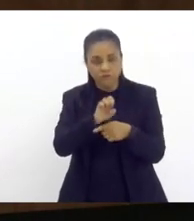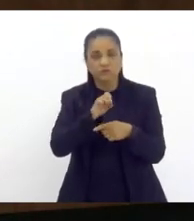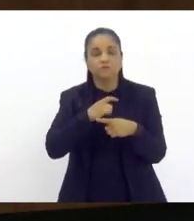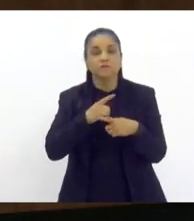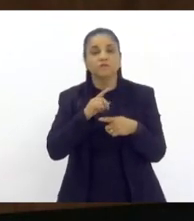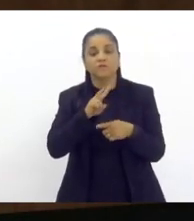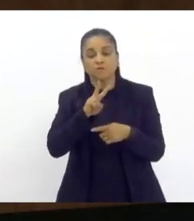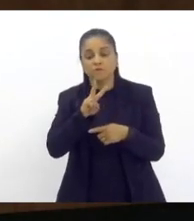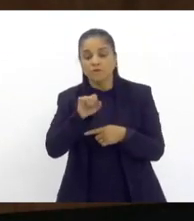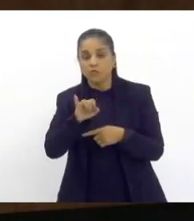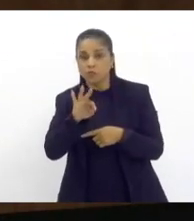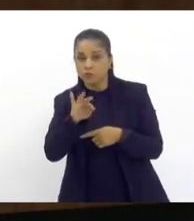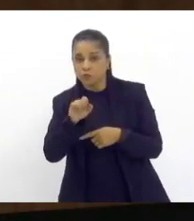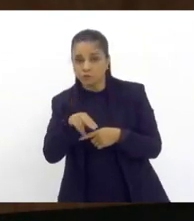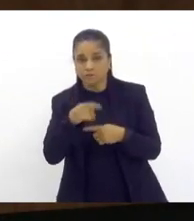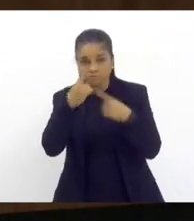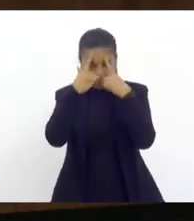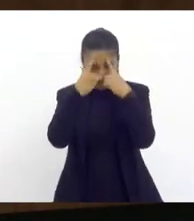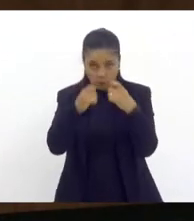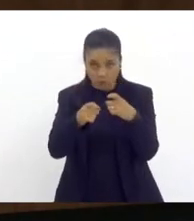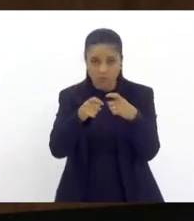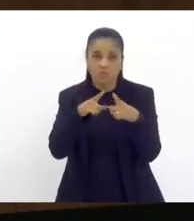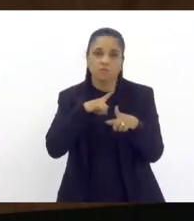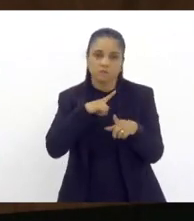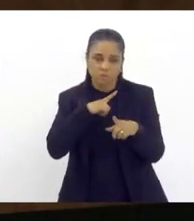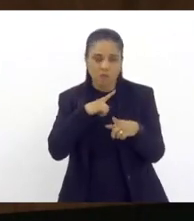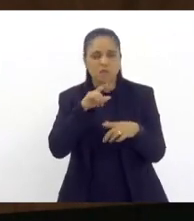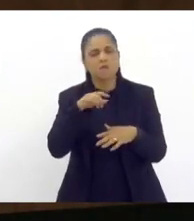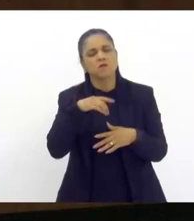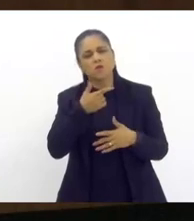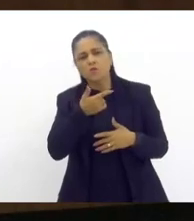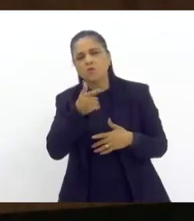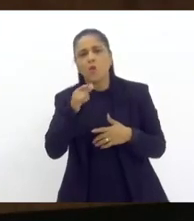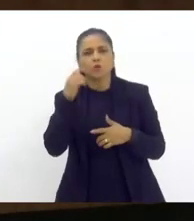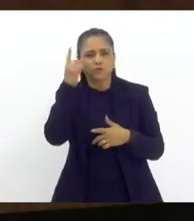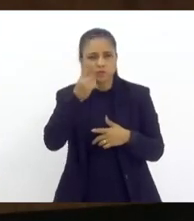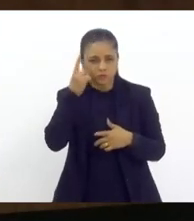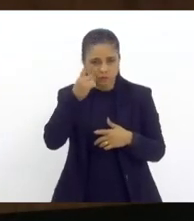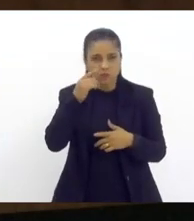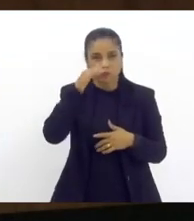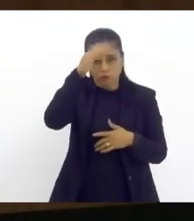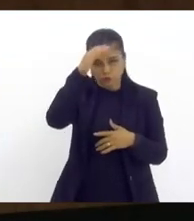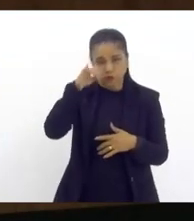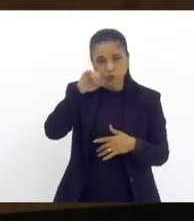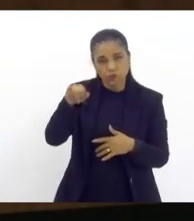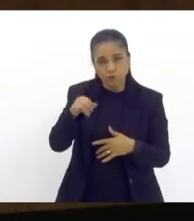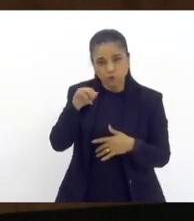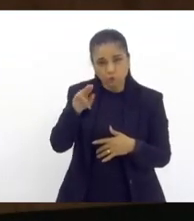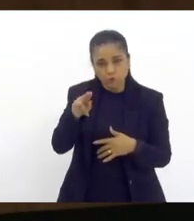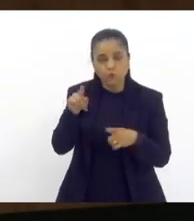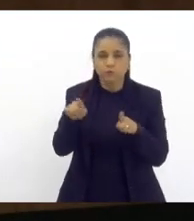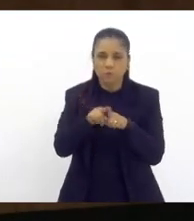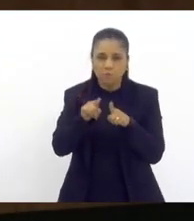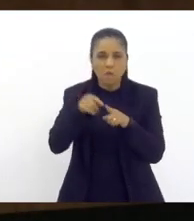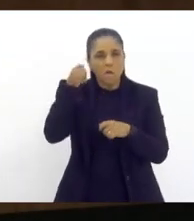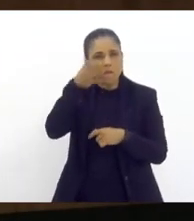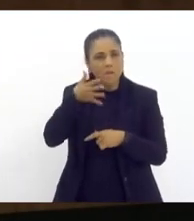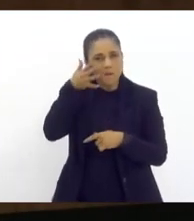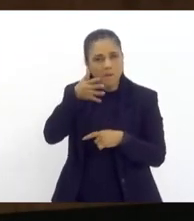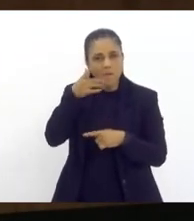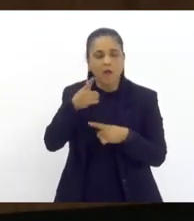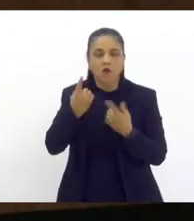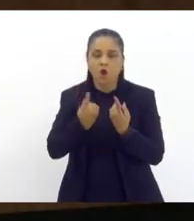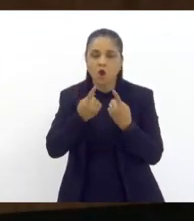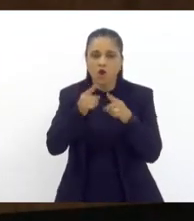violência e tantos outros, de autoria da deputada Tia Ju, que recentemente falou também da questão da violência contra a mulher,